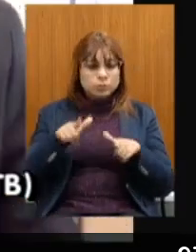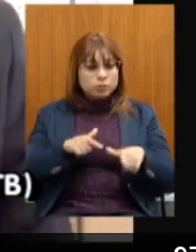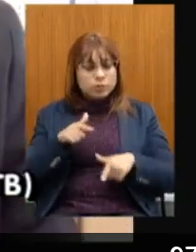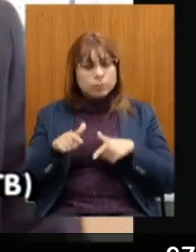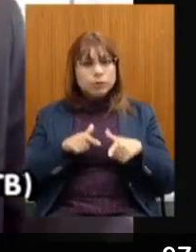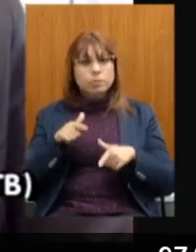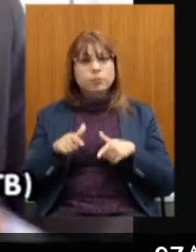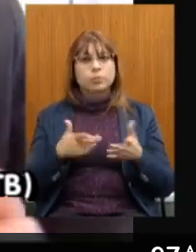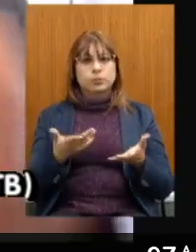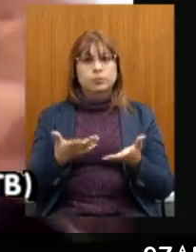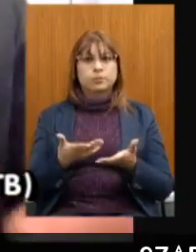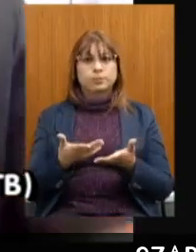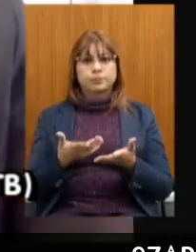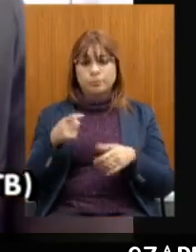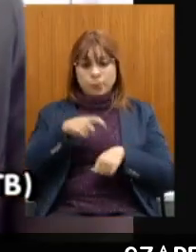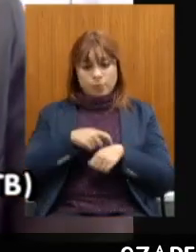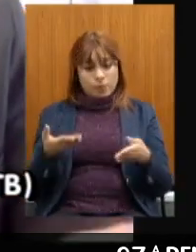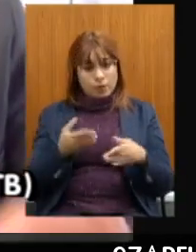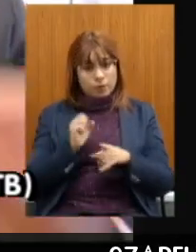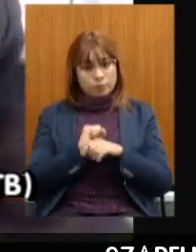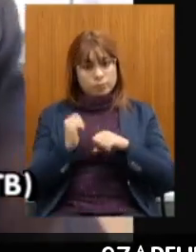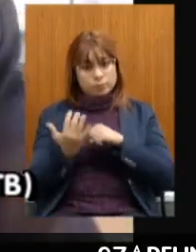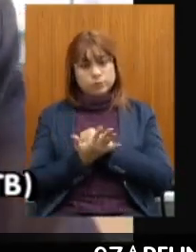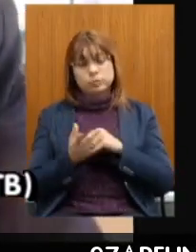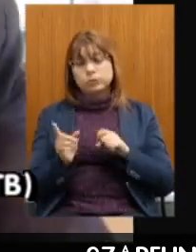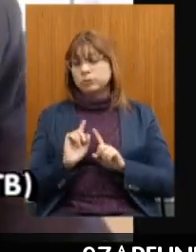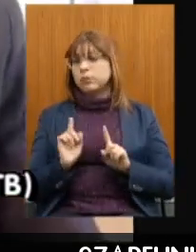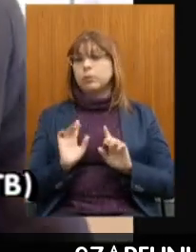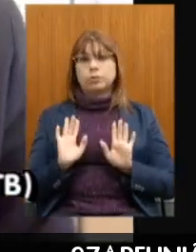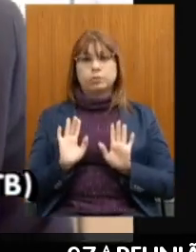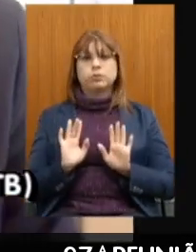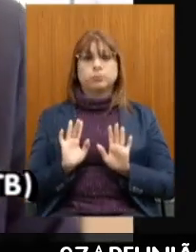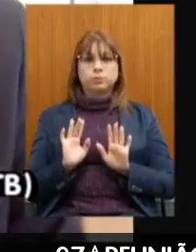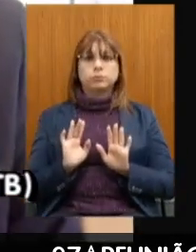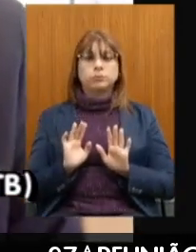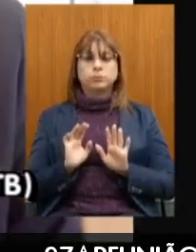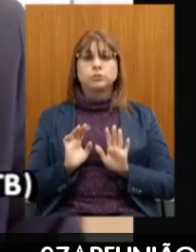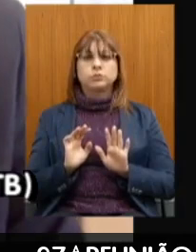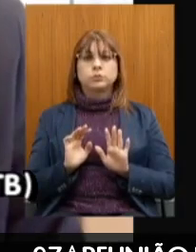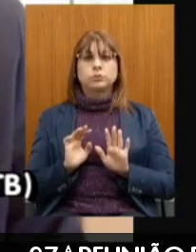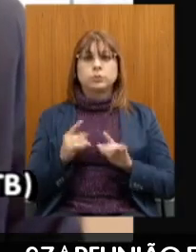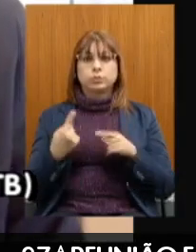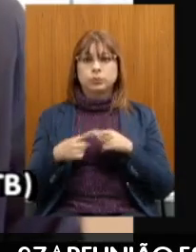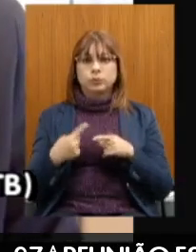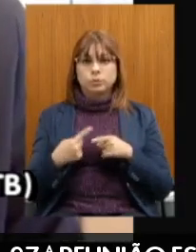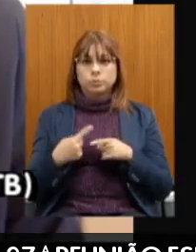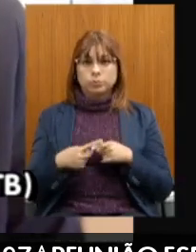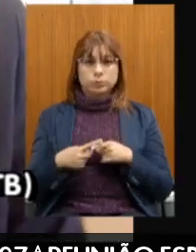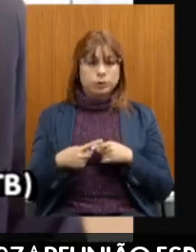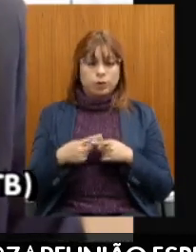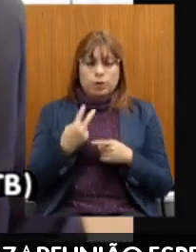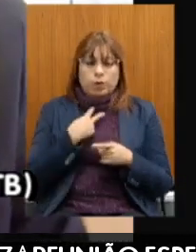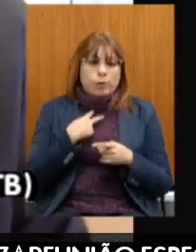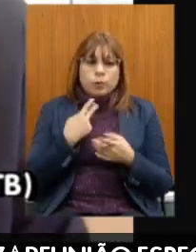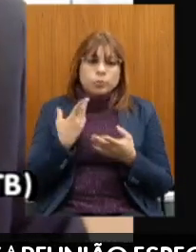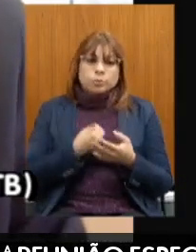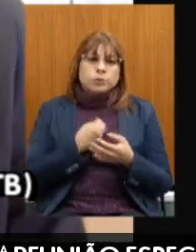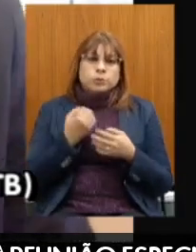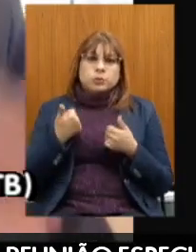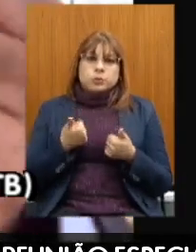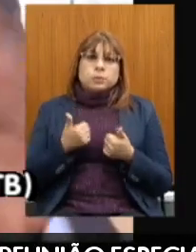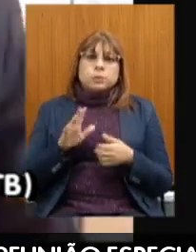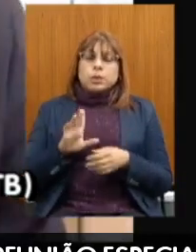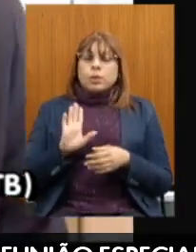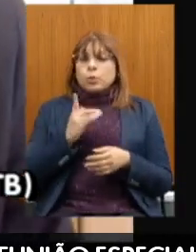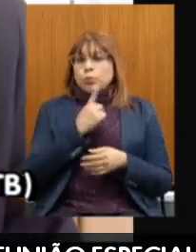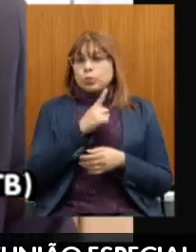atribuições, né, não nesse momento, que agora, nesse momento, estão, eu diria, reduzidas a quase zero. Por fim, presidente, quero